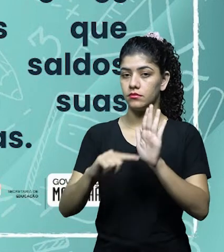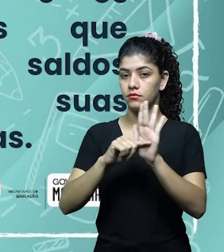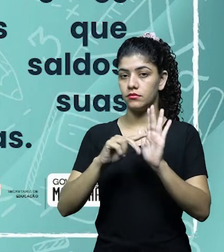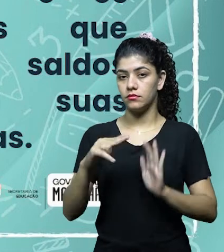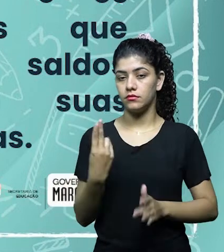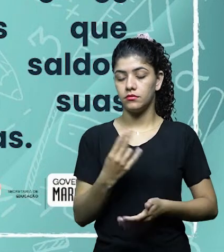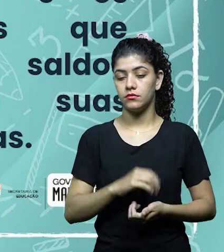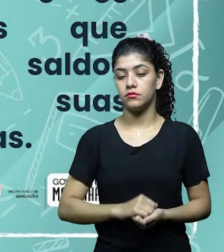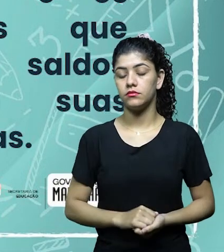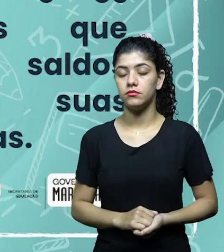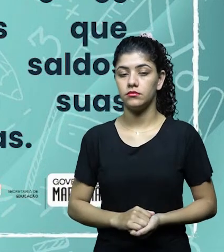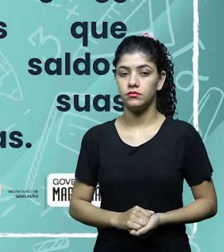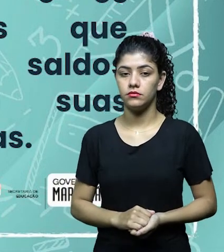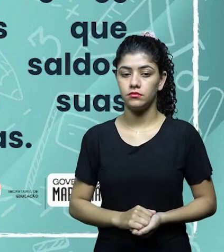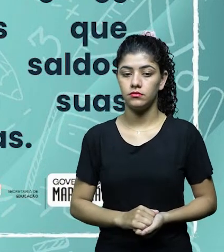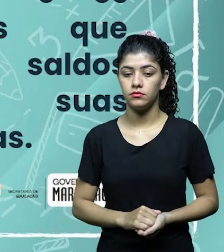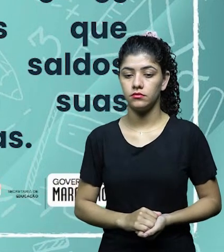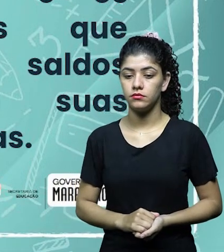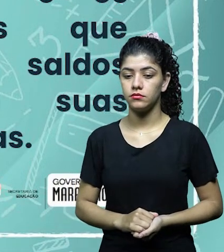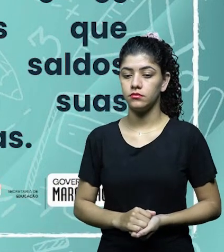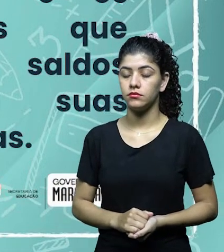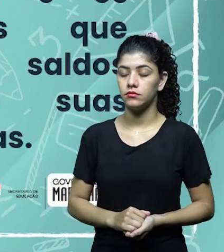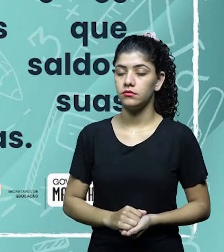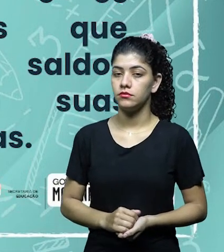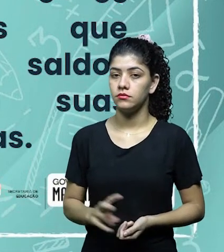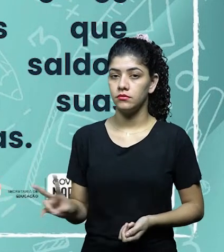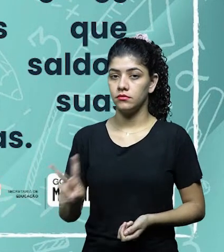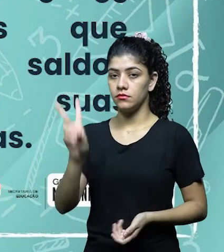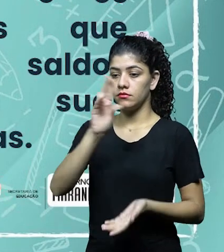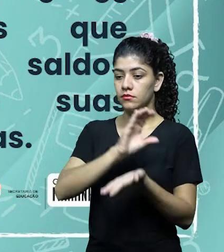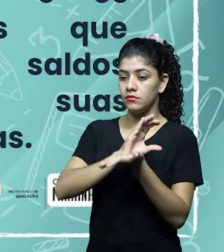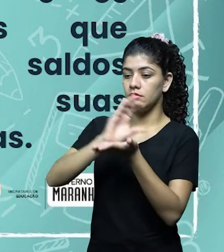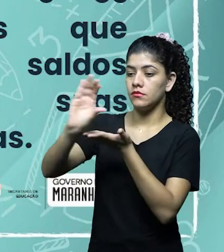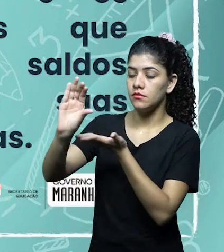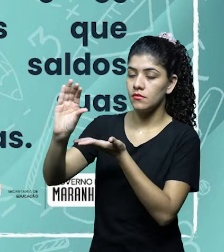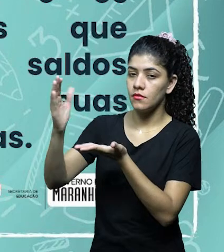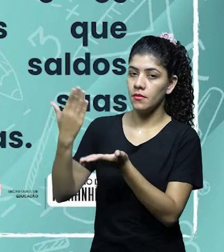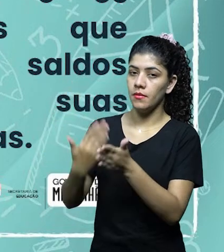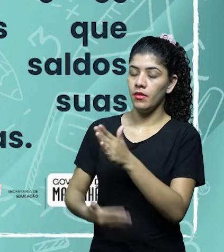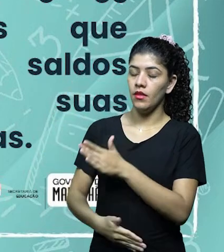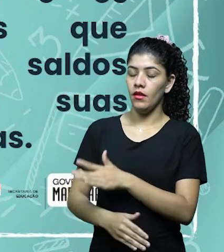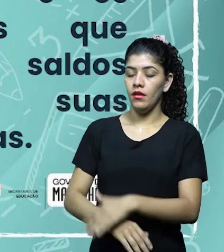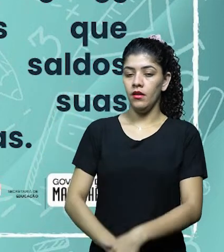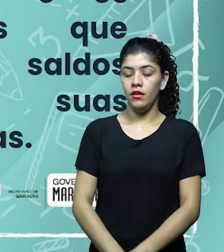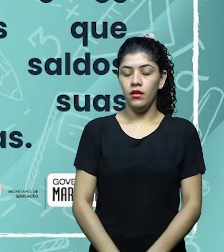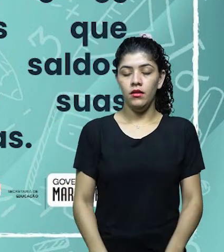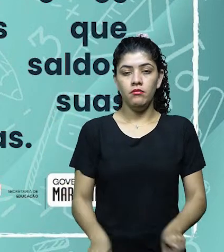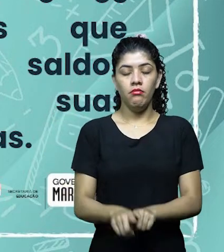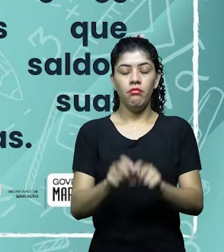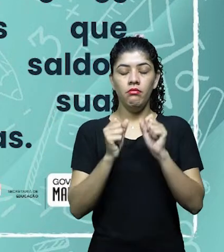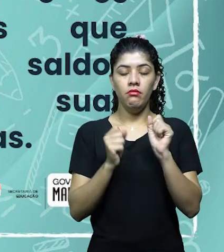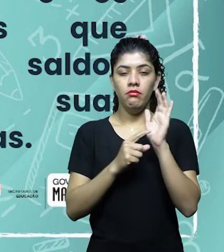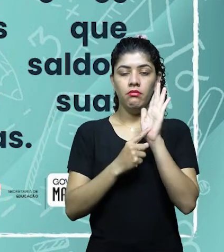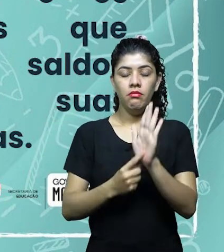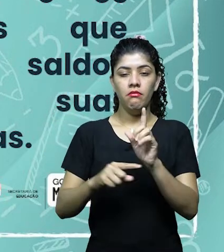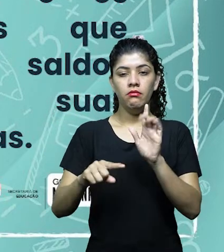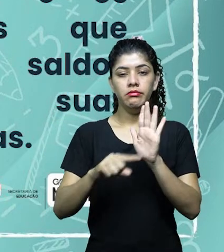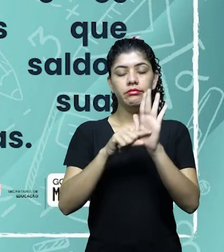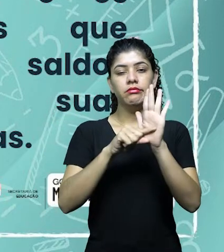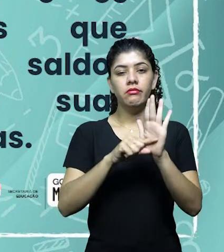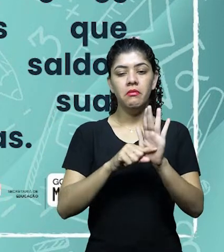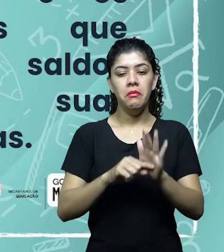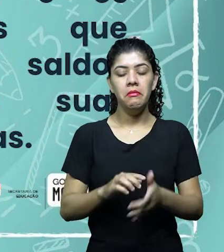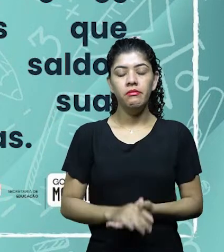saldos negativos. Então, no extrato bancário, o débito é um valor que sai e pode também apresentar um